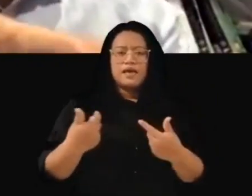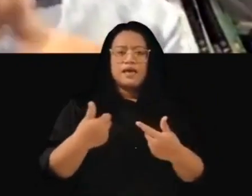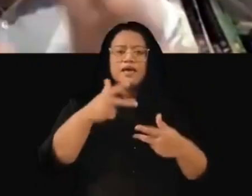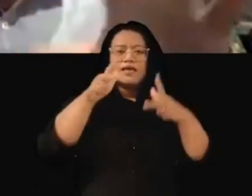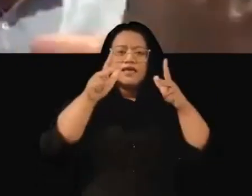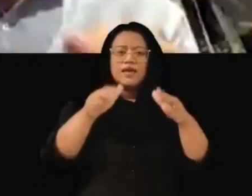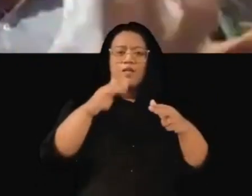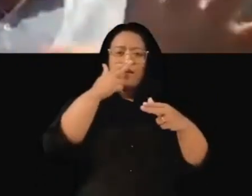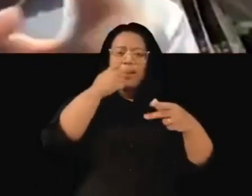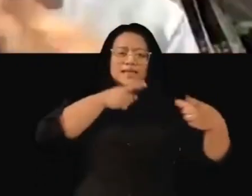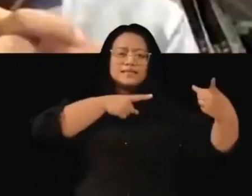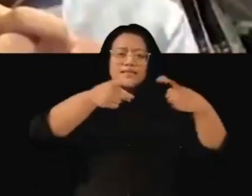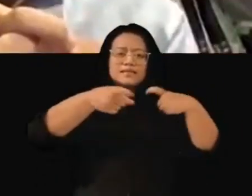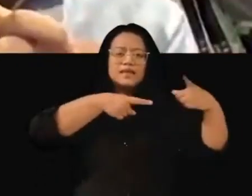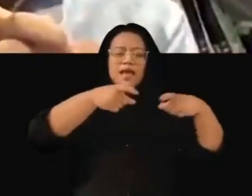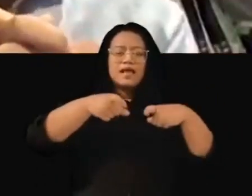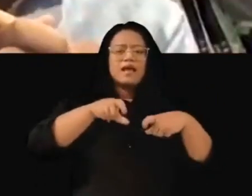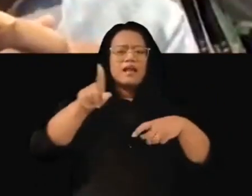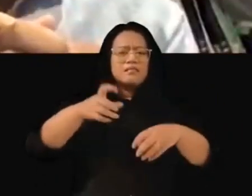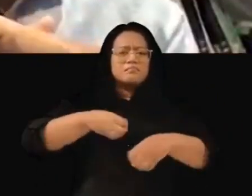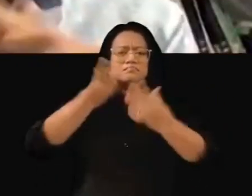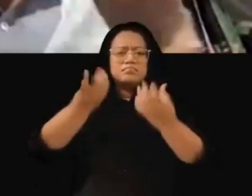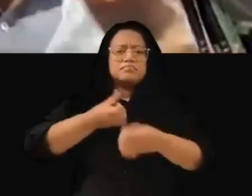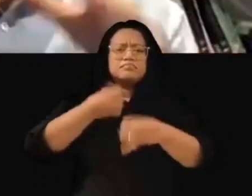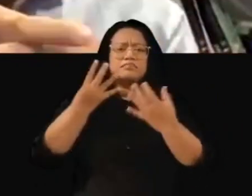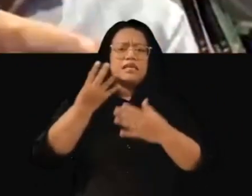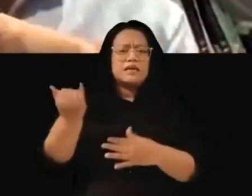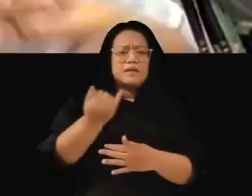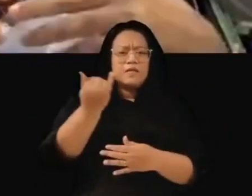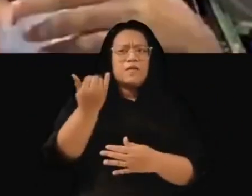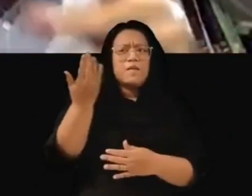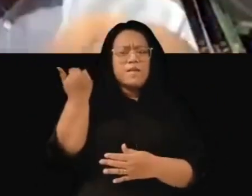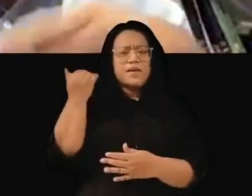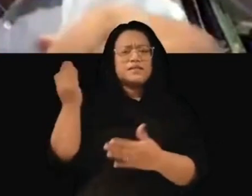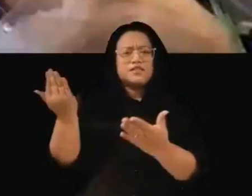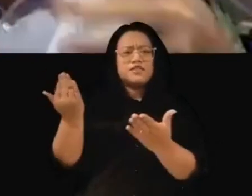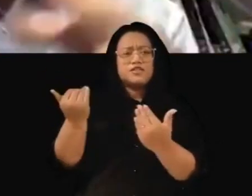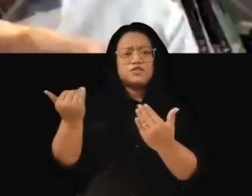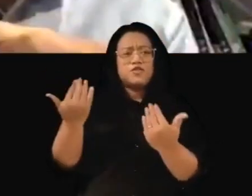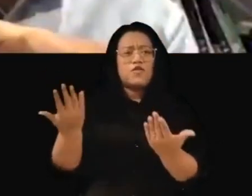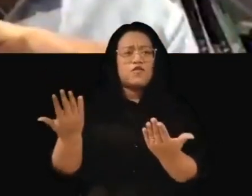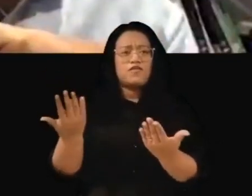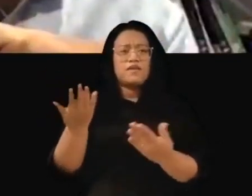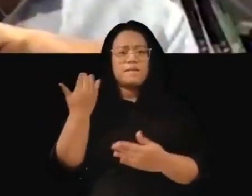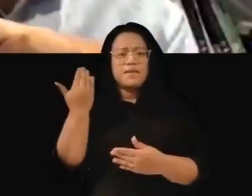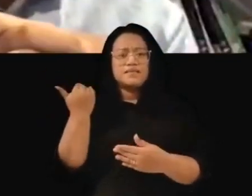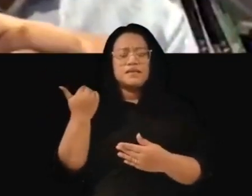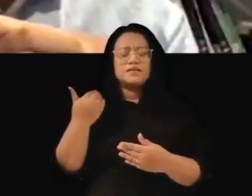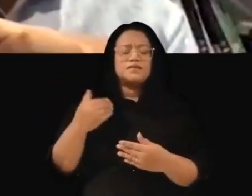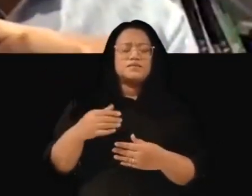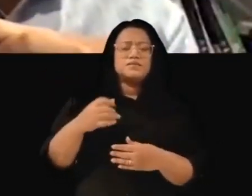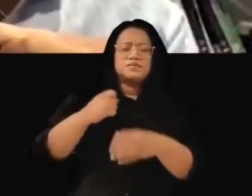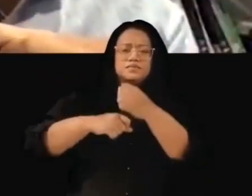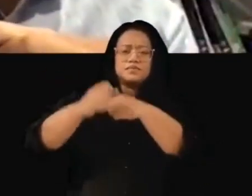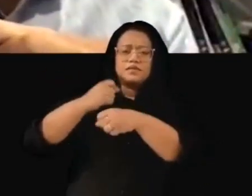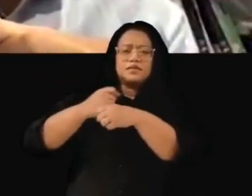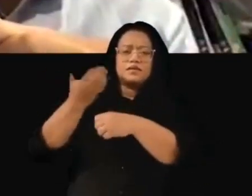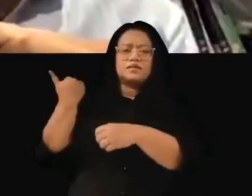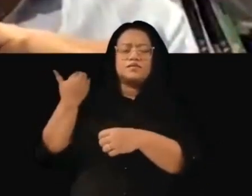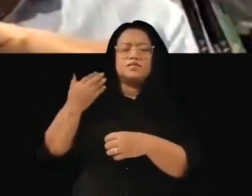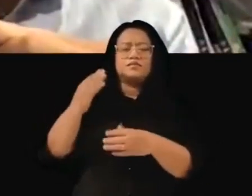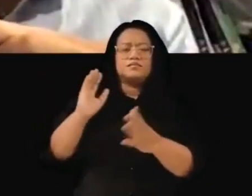guerra. É um dos depoimentos mais importantes. Ele era um jovem na época, como eu também, enfim, já tem algum tempo, né,